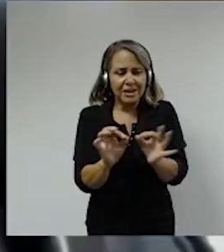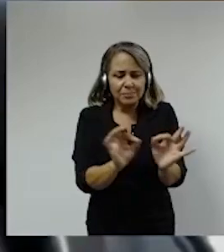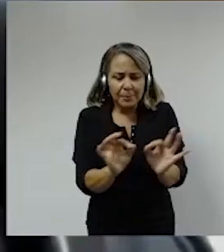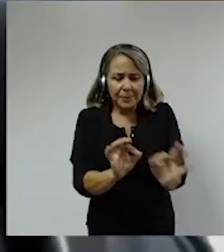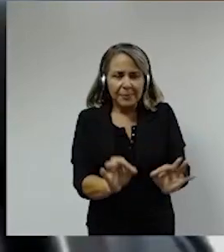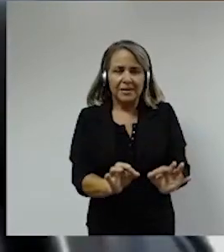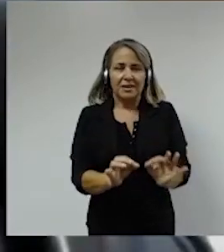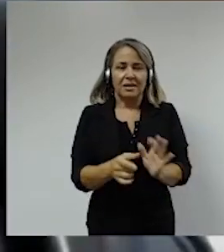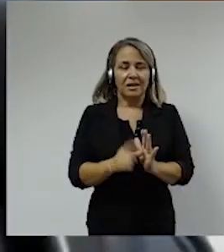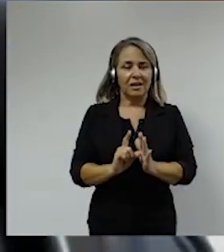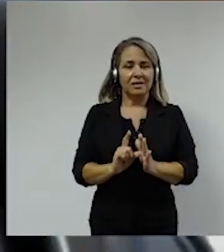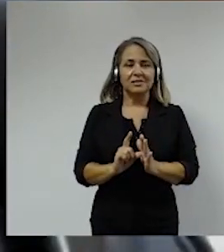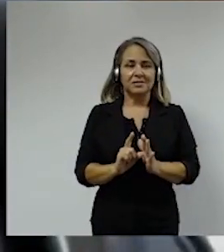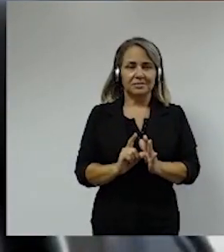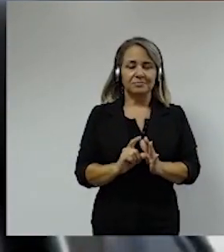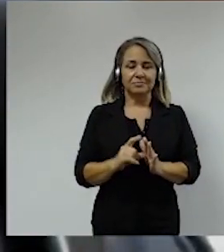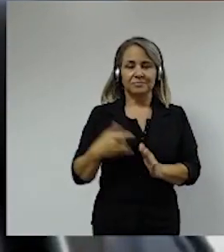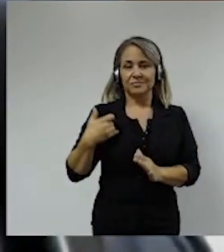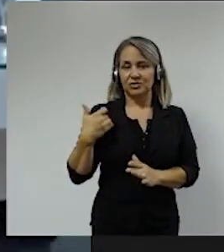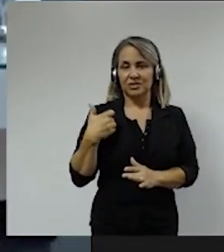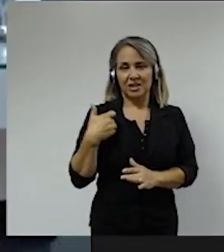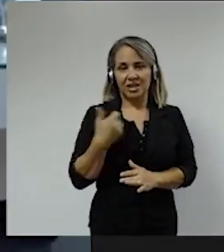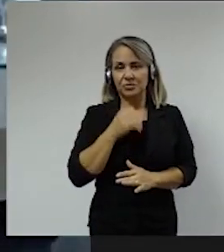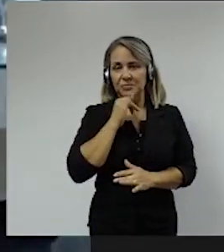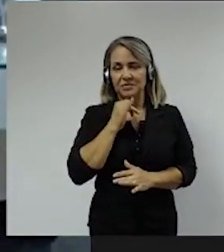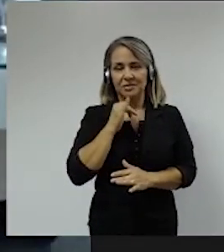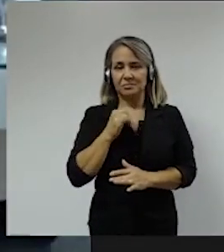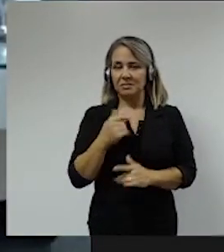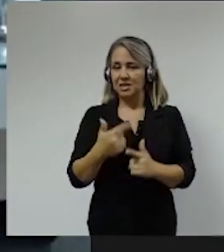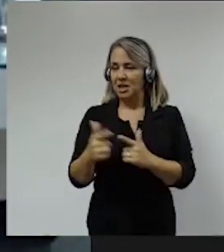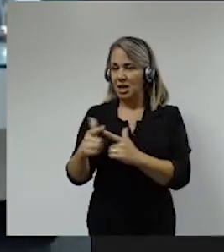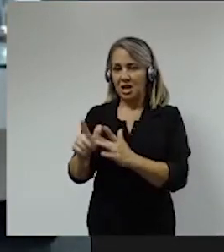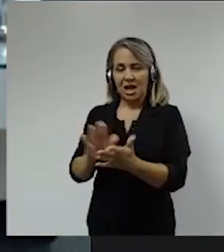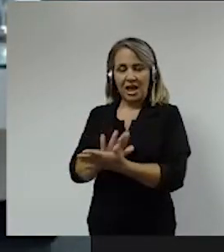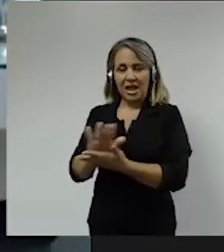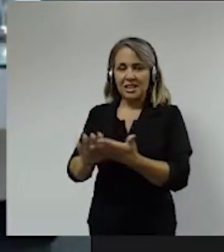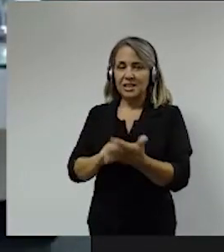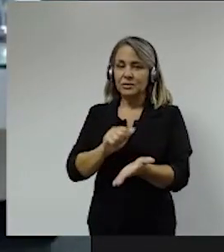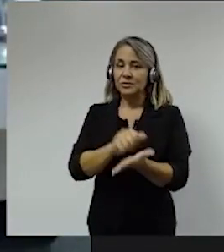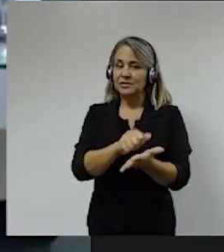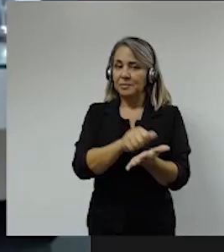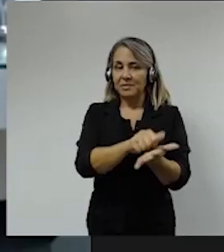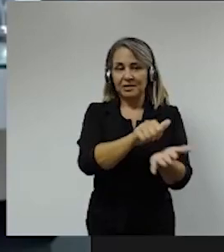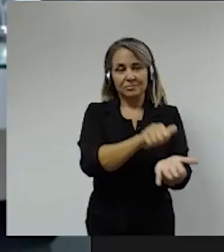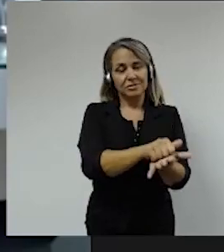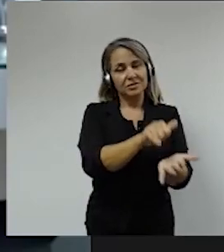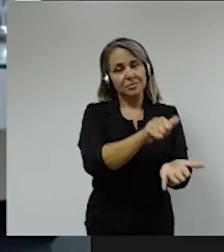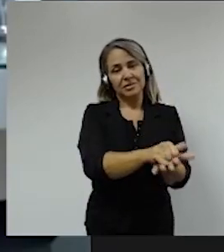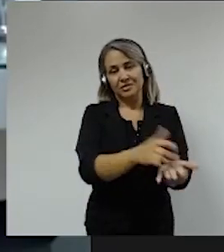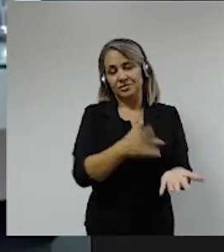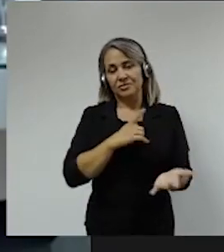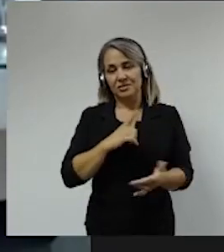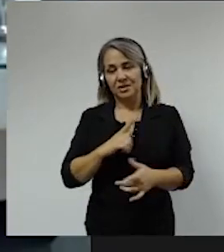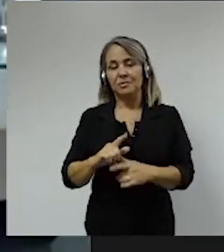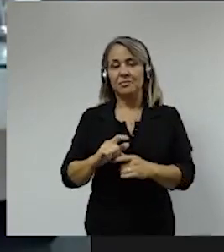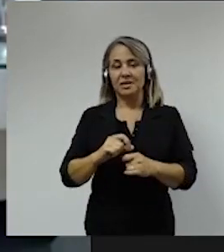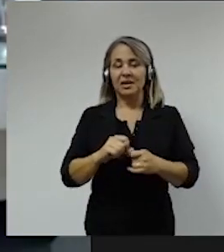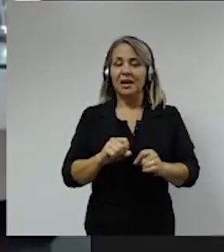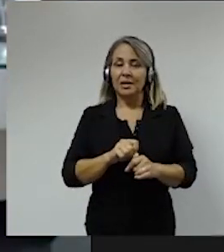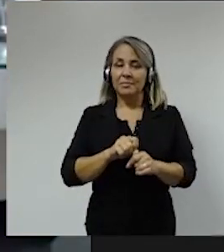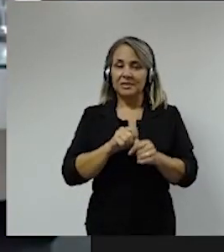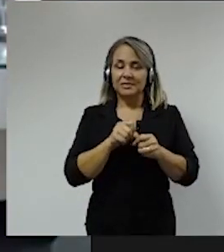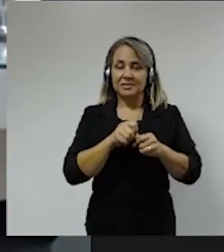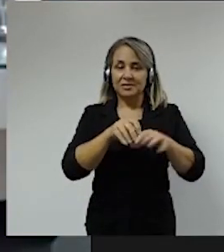critério de idade, por exemplo, em nenhum dos aplicativos que a gente tem para transmissão. No caso do Gustavo Lima,